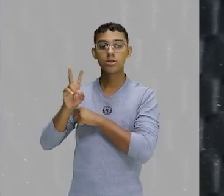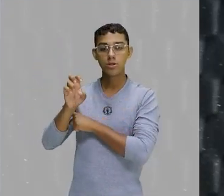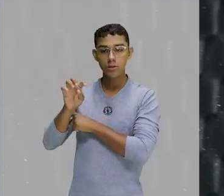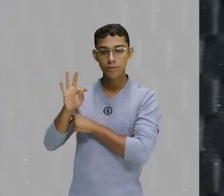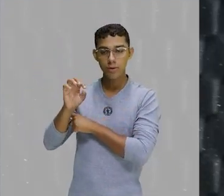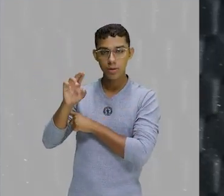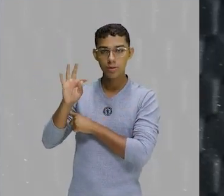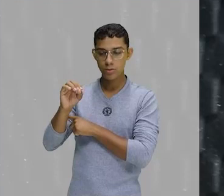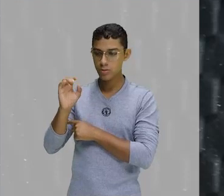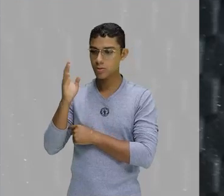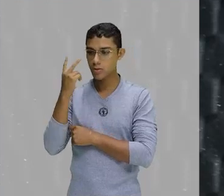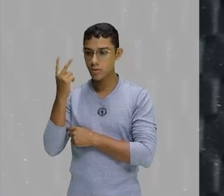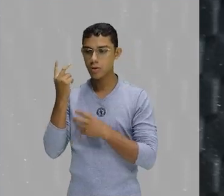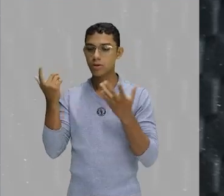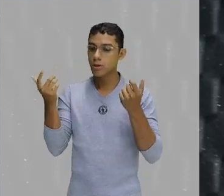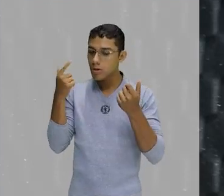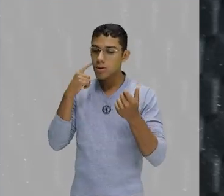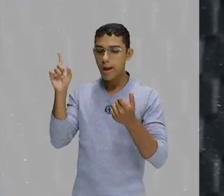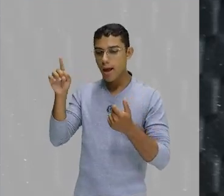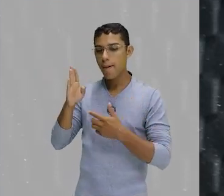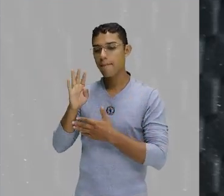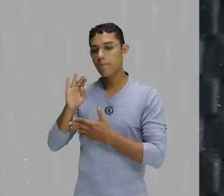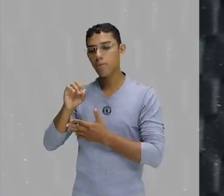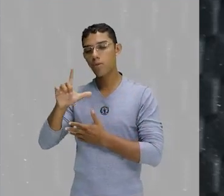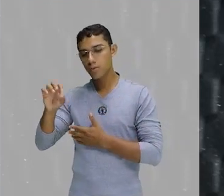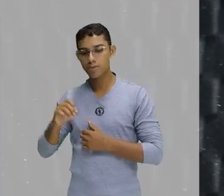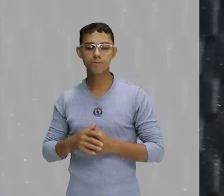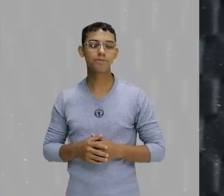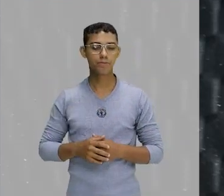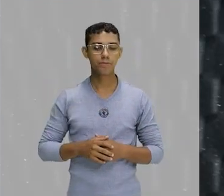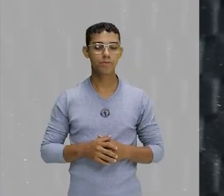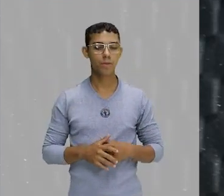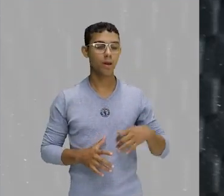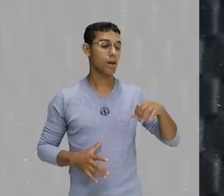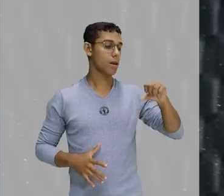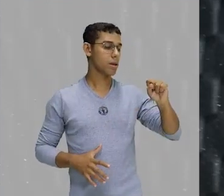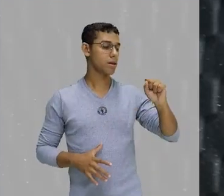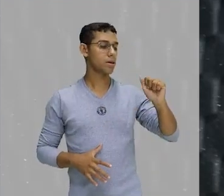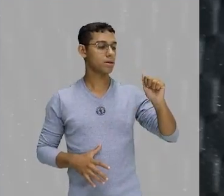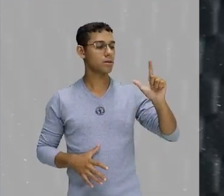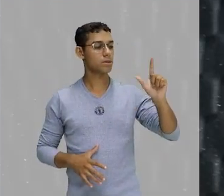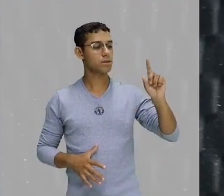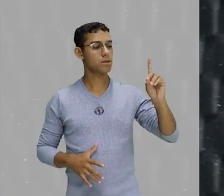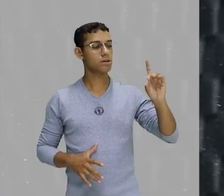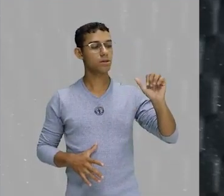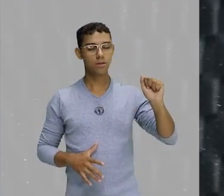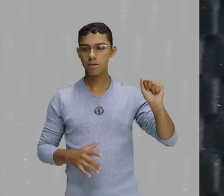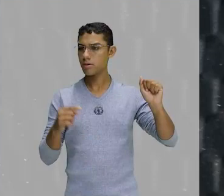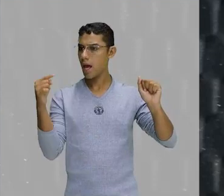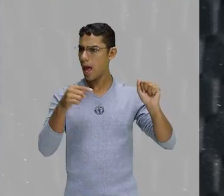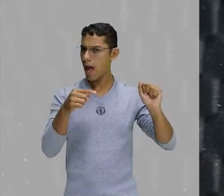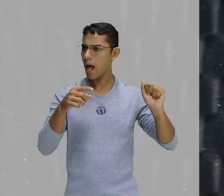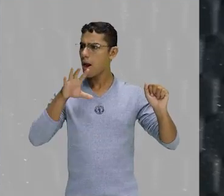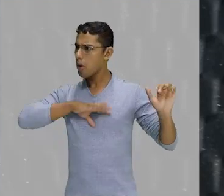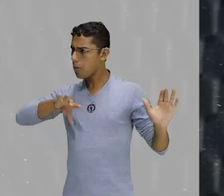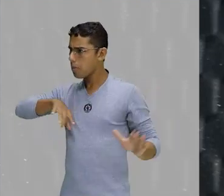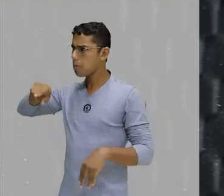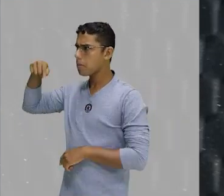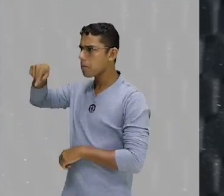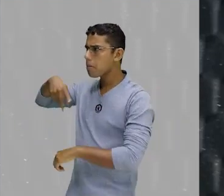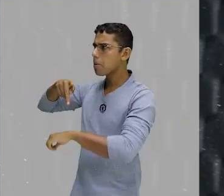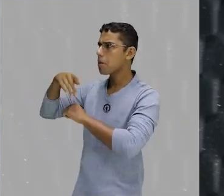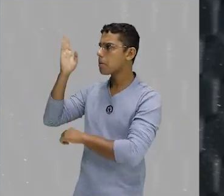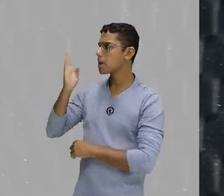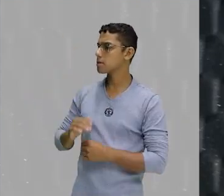gostosinho. Lá é bolo. Salada. Salada. O que é salada para nós, né? Salada,